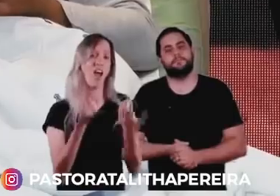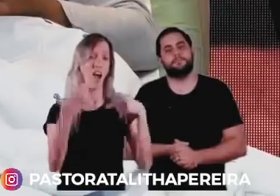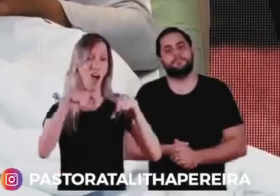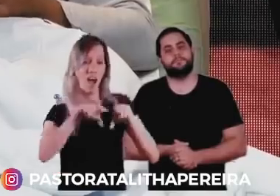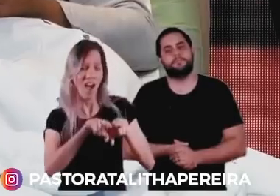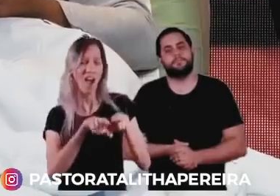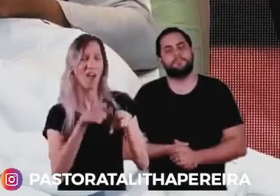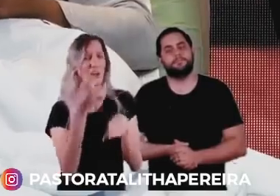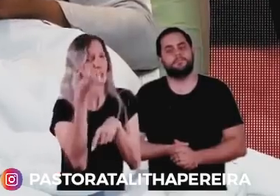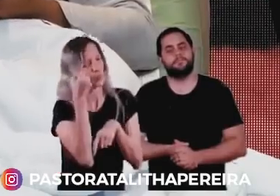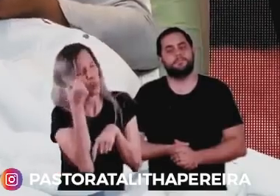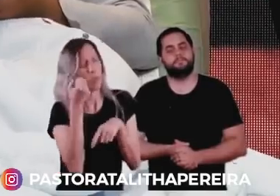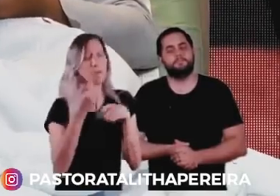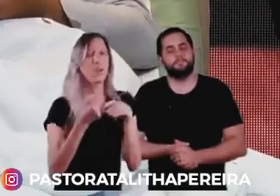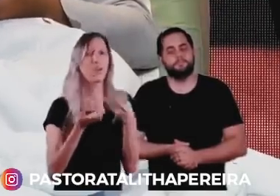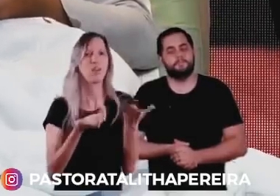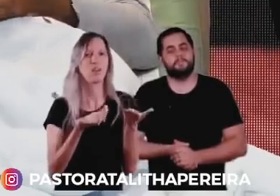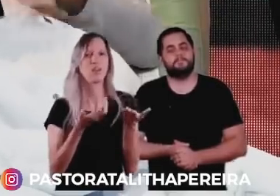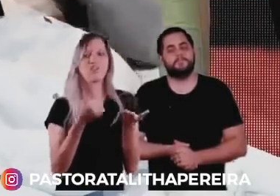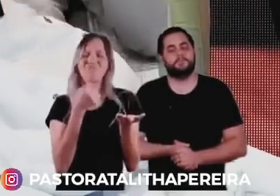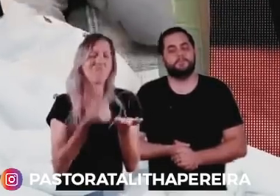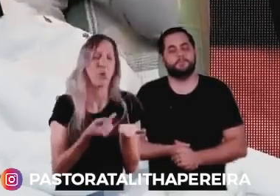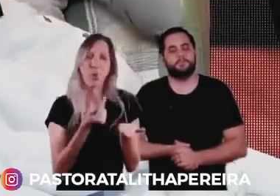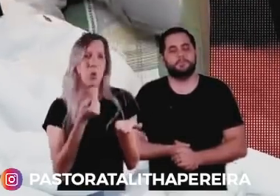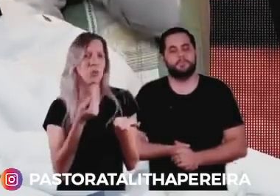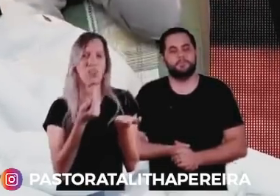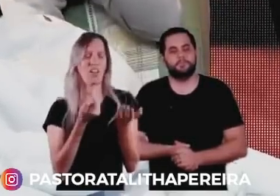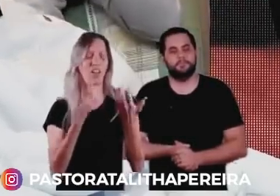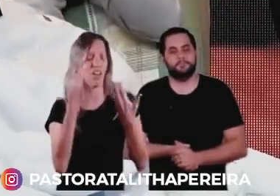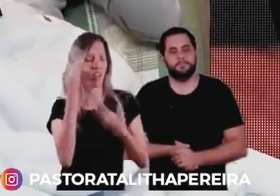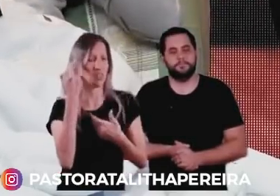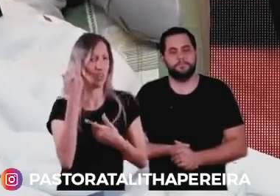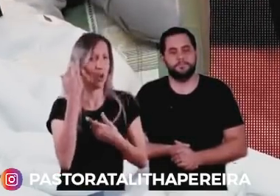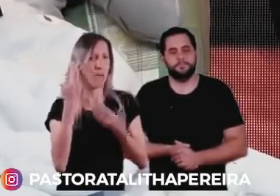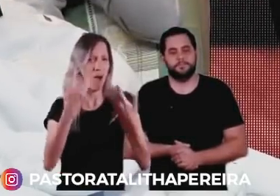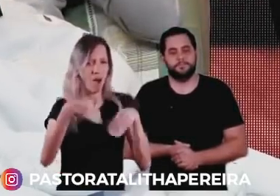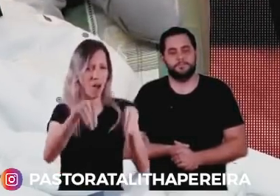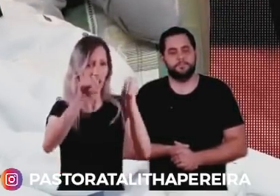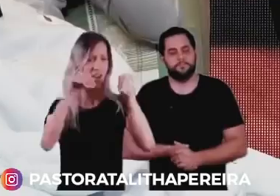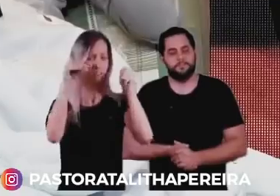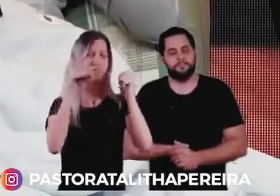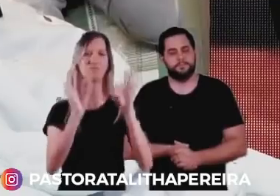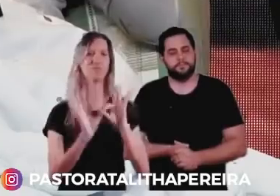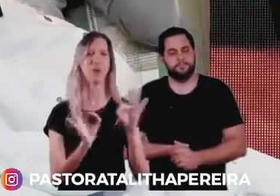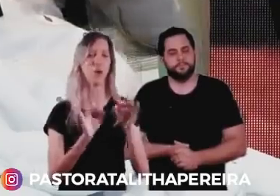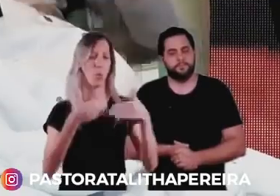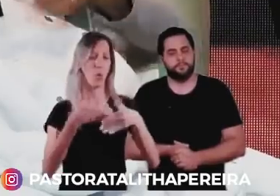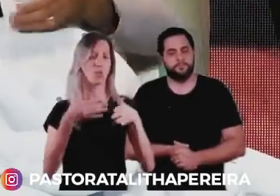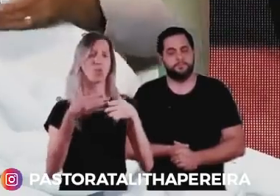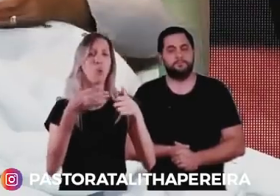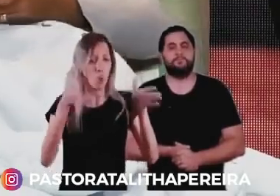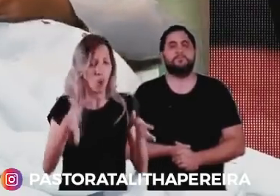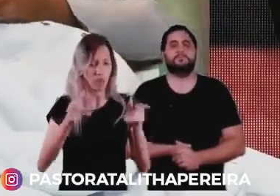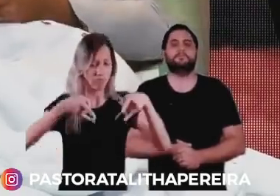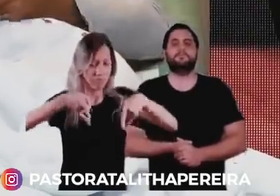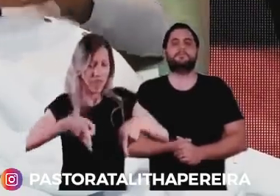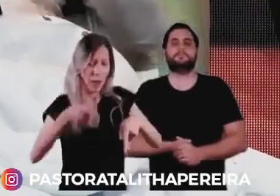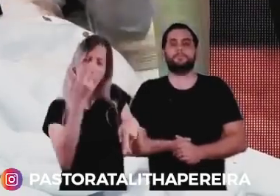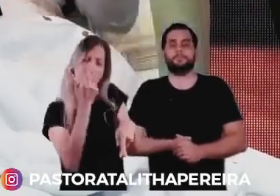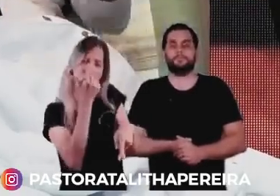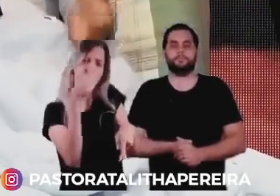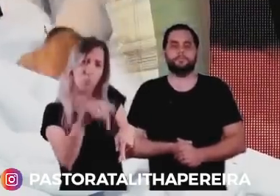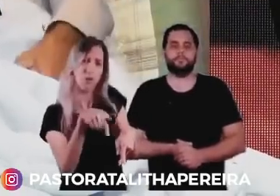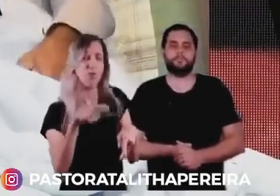do outro, dividir o mesmo lençol, o mesmo edredom. Você divide a mesma cama porque talvez não tenha outro lugar para você